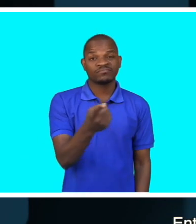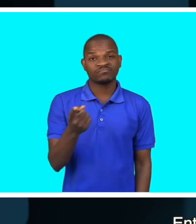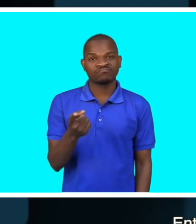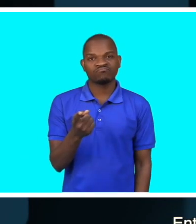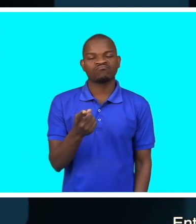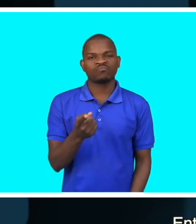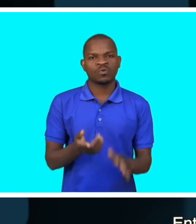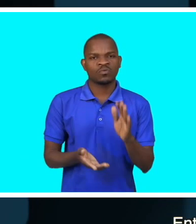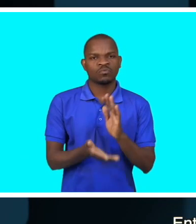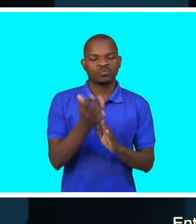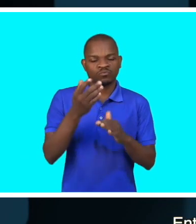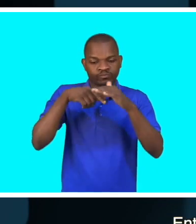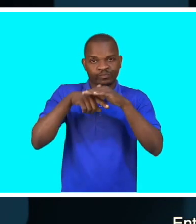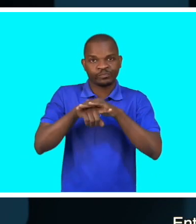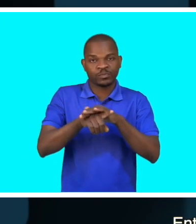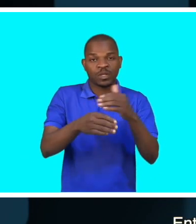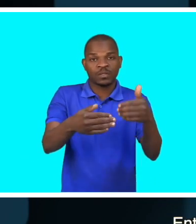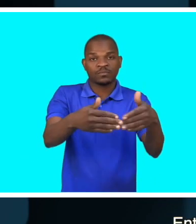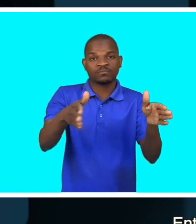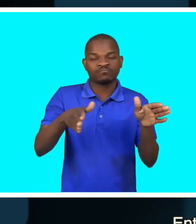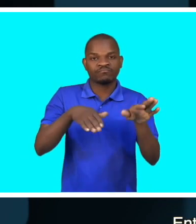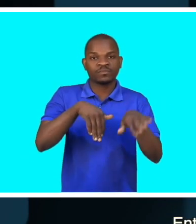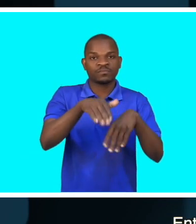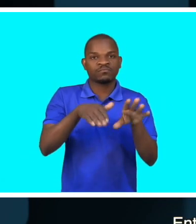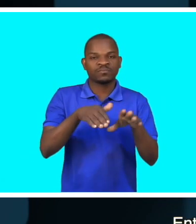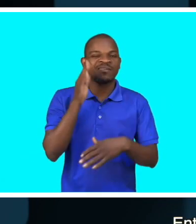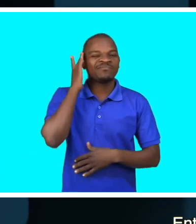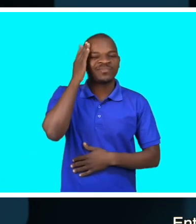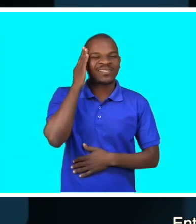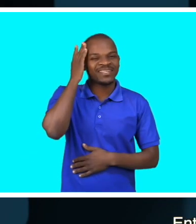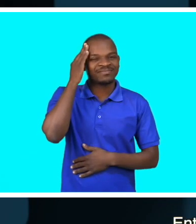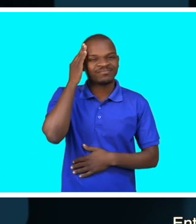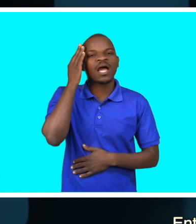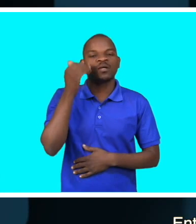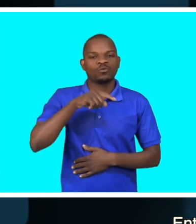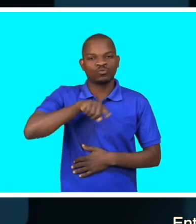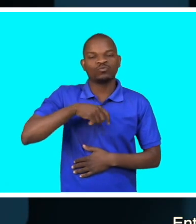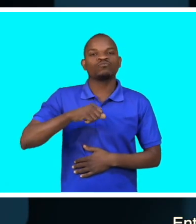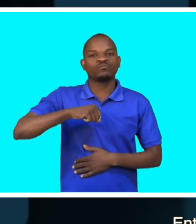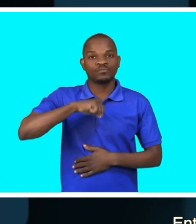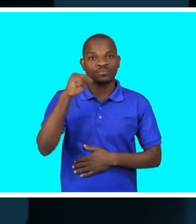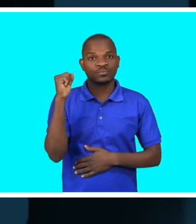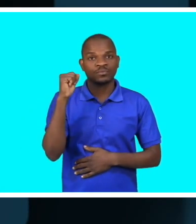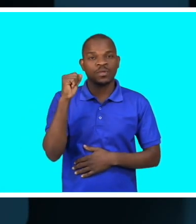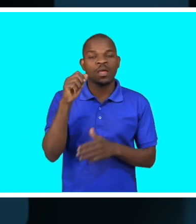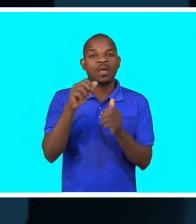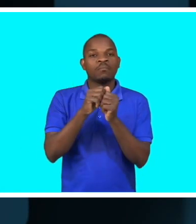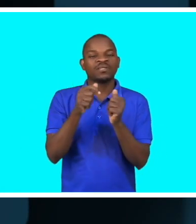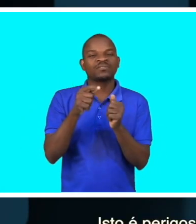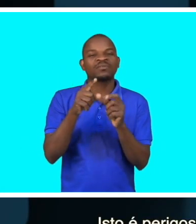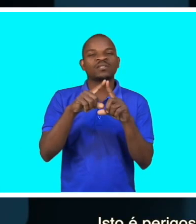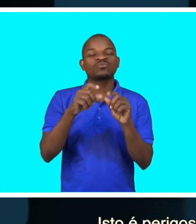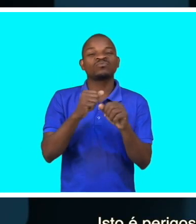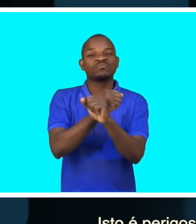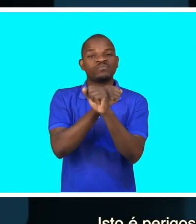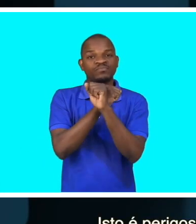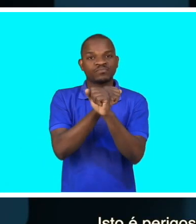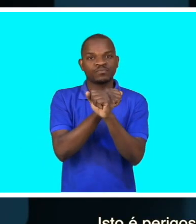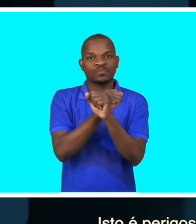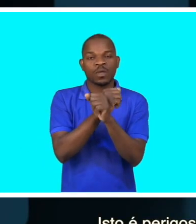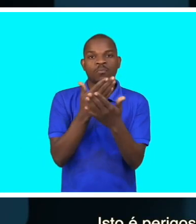Eles entram em campo meditando ou colocando nas suas consciências que vamos ganhar. Então, isso é muito